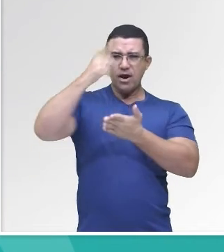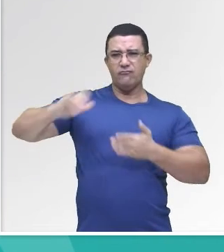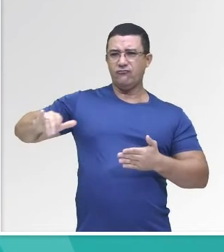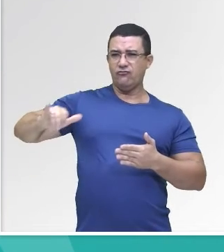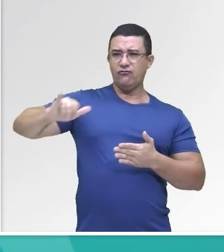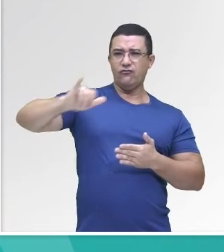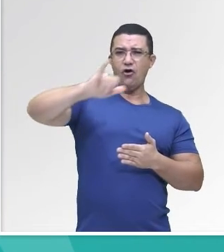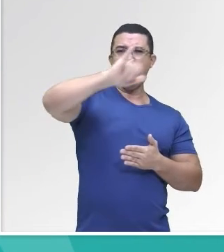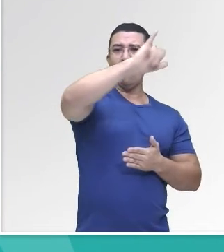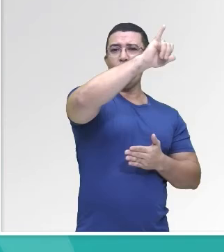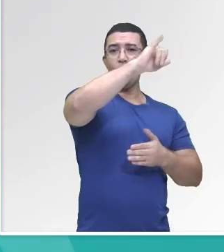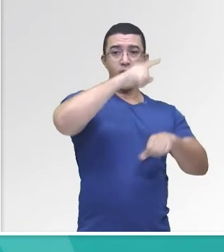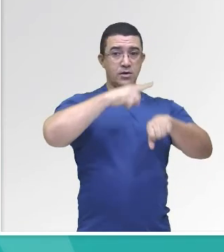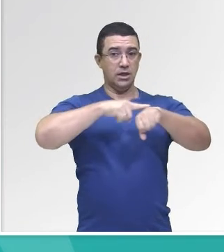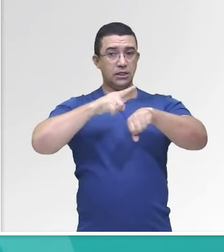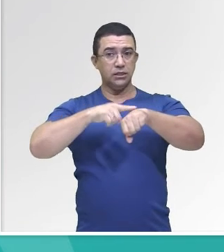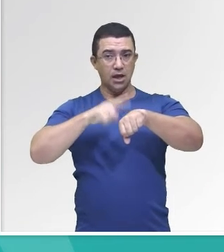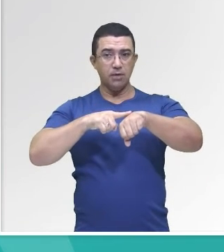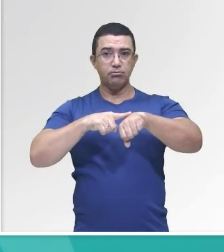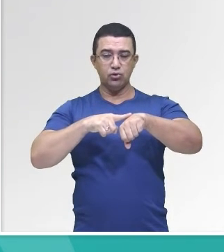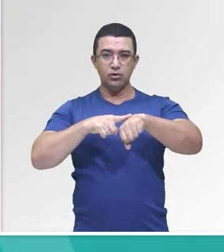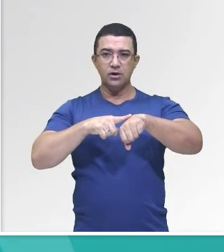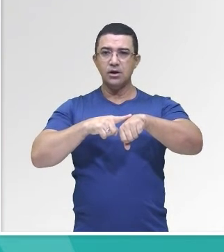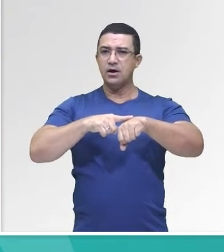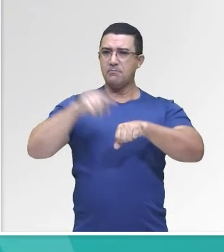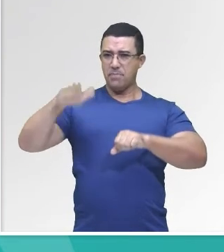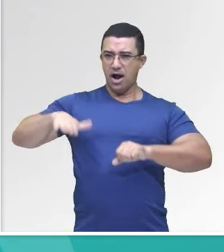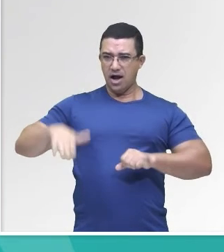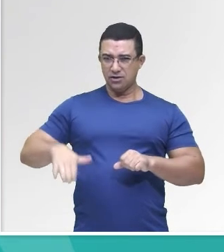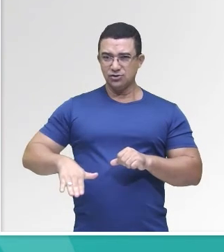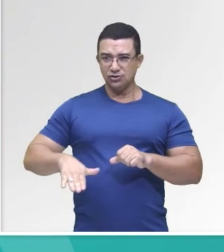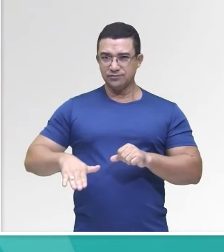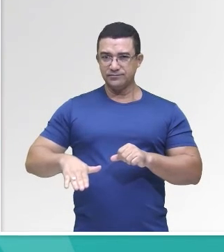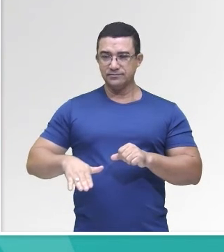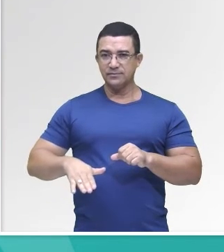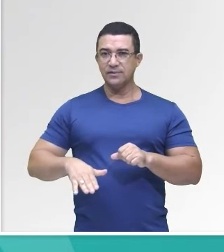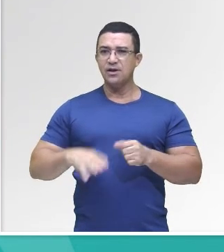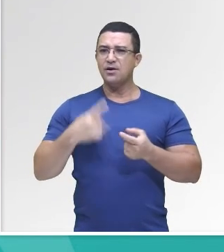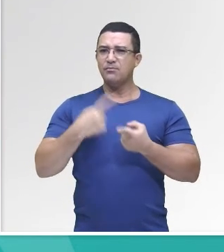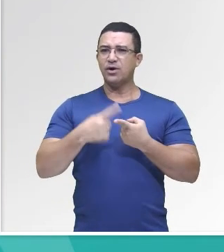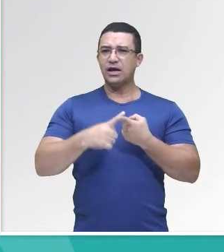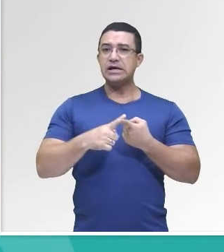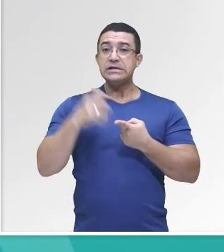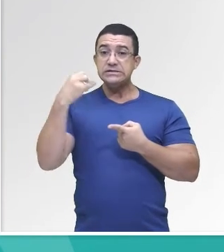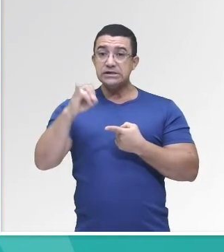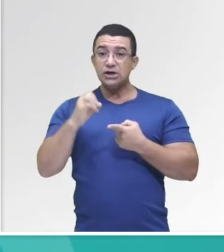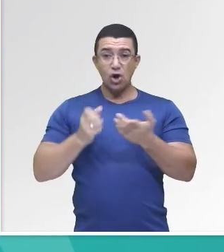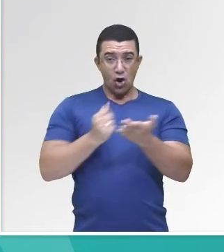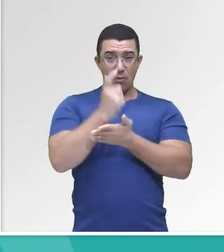temporada baixa para não pagar excessos, né, inclusive